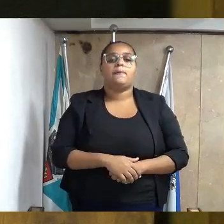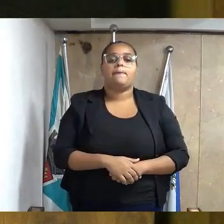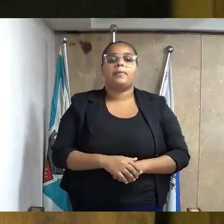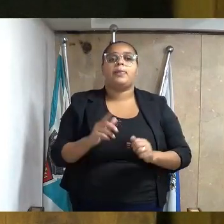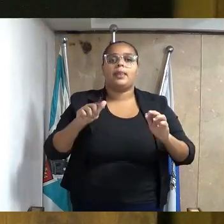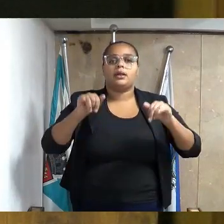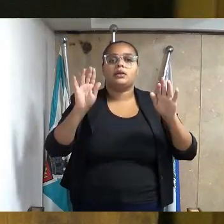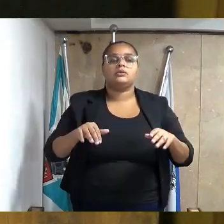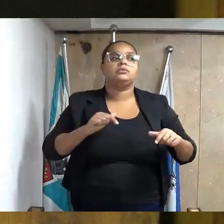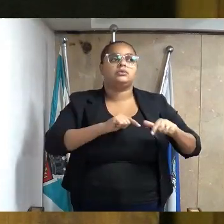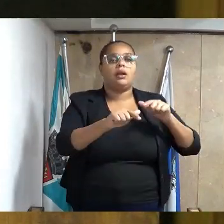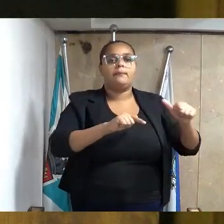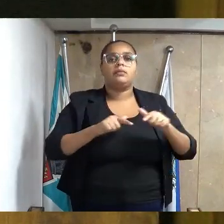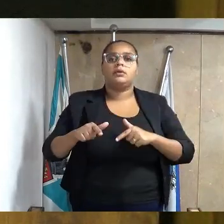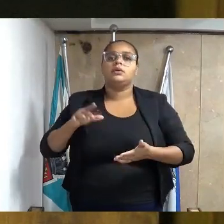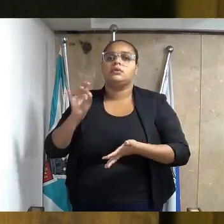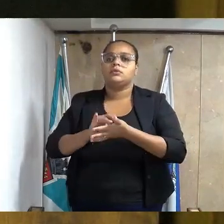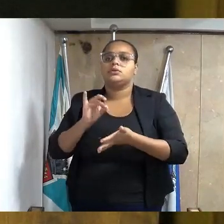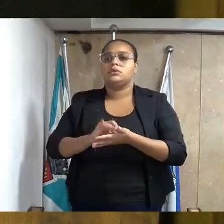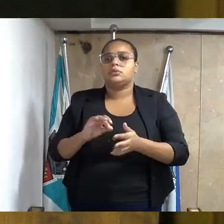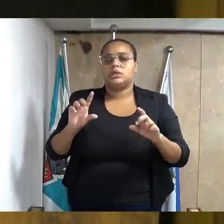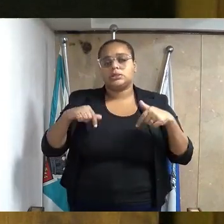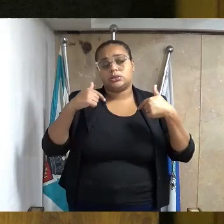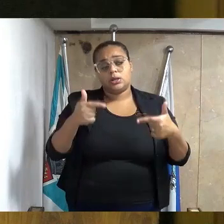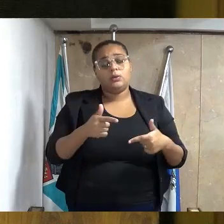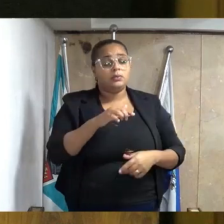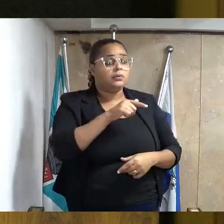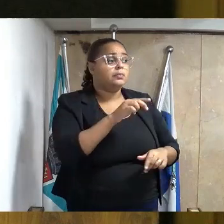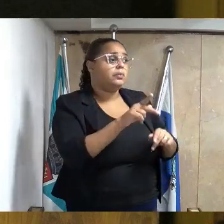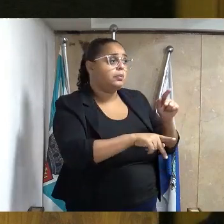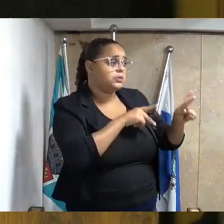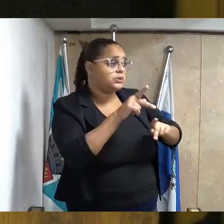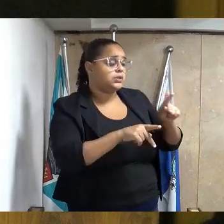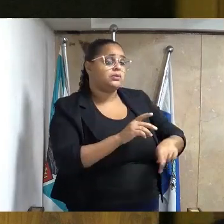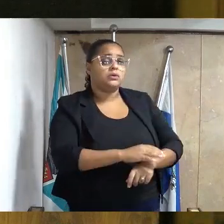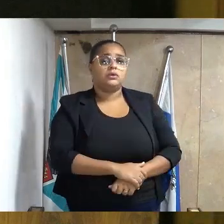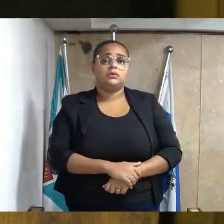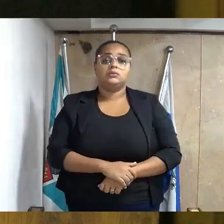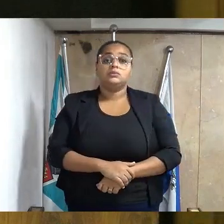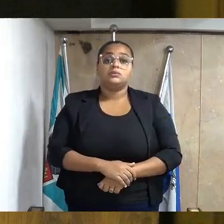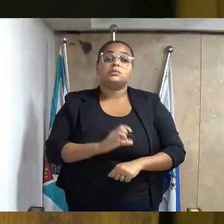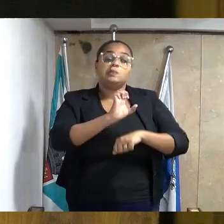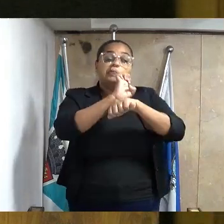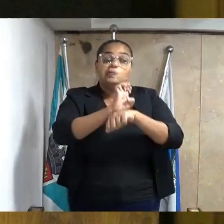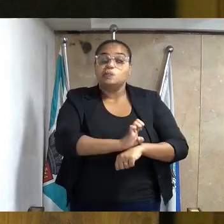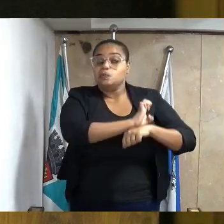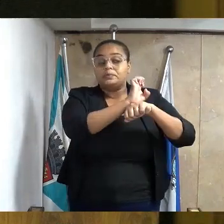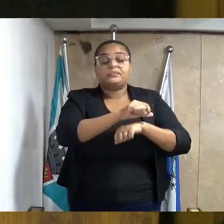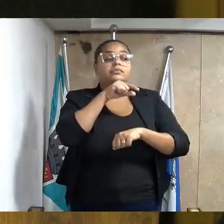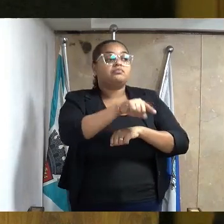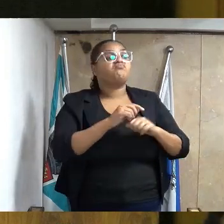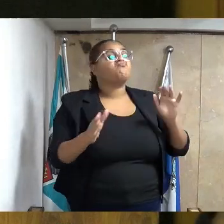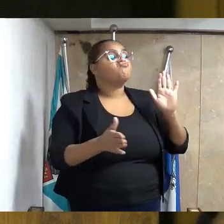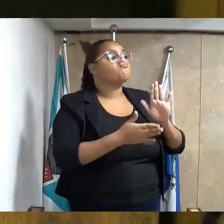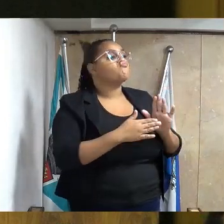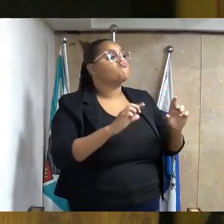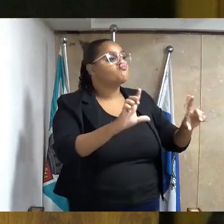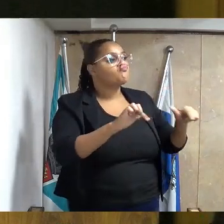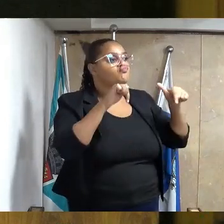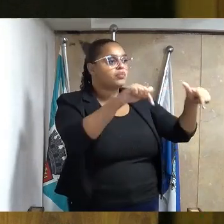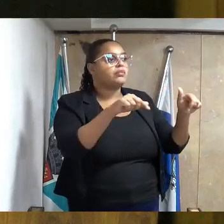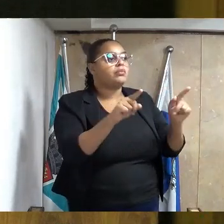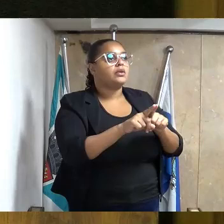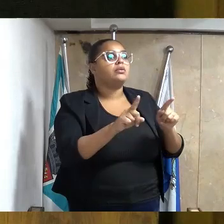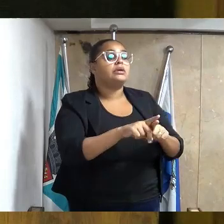quem trabalha realmente em prol da situação da população. O Estado promoveu Operação